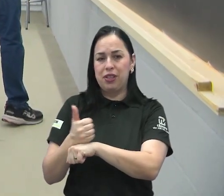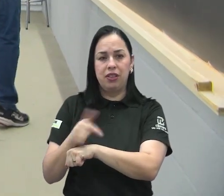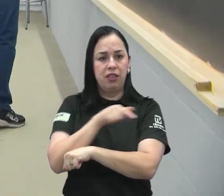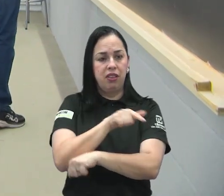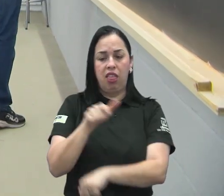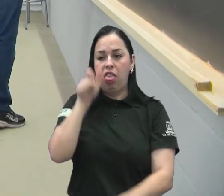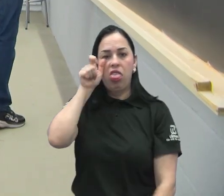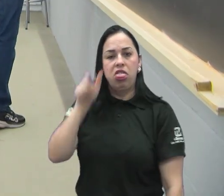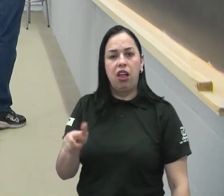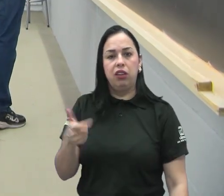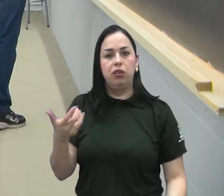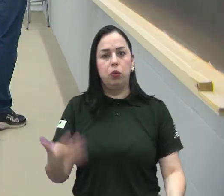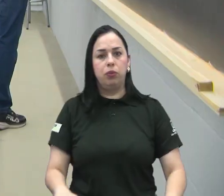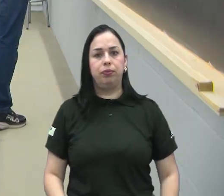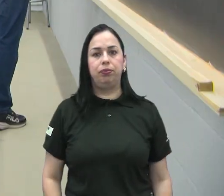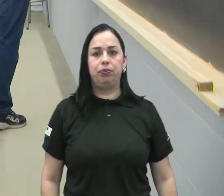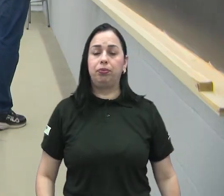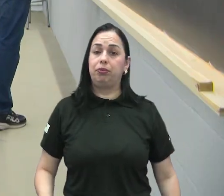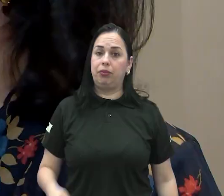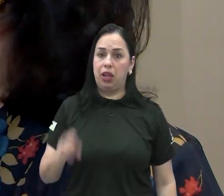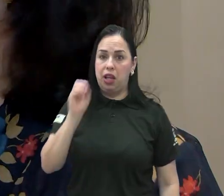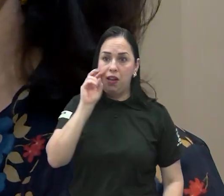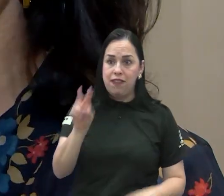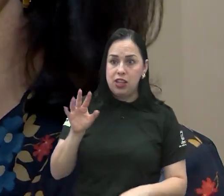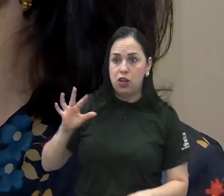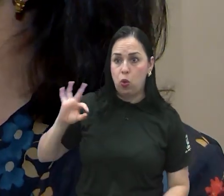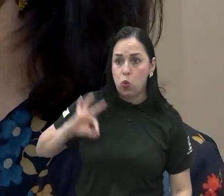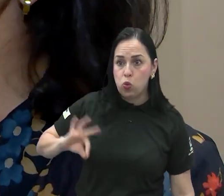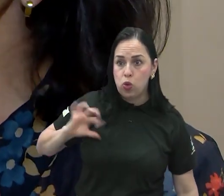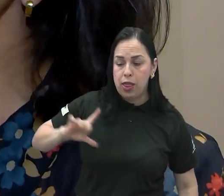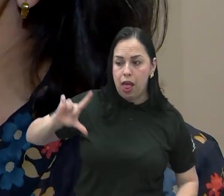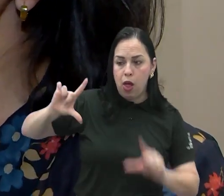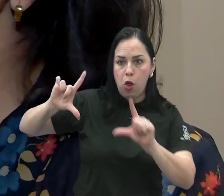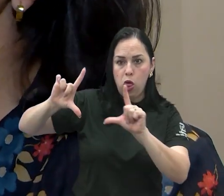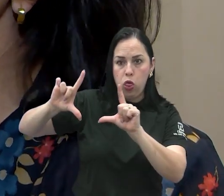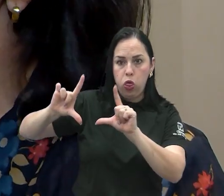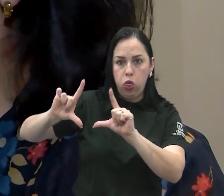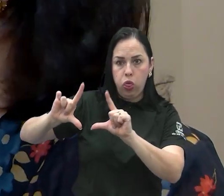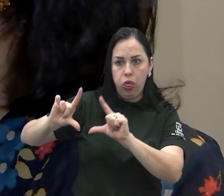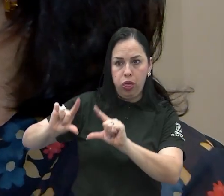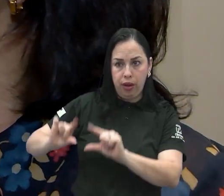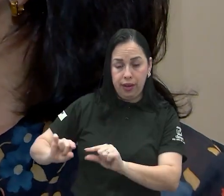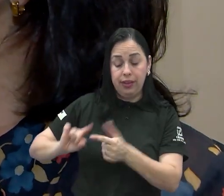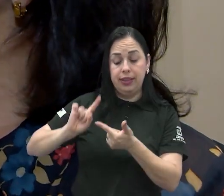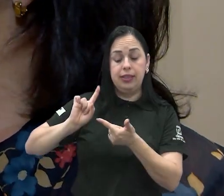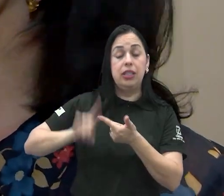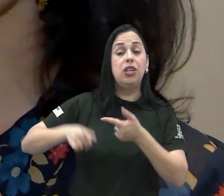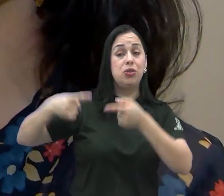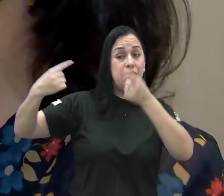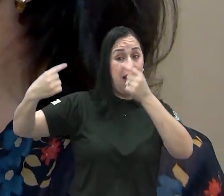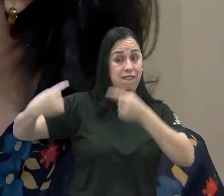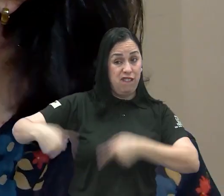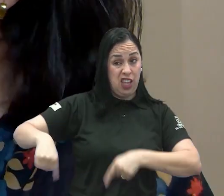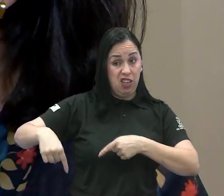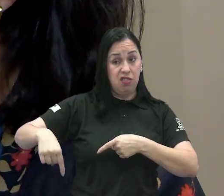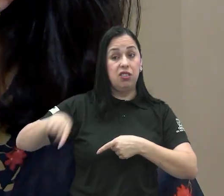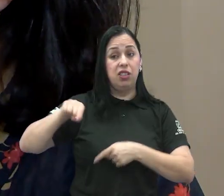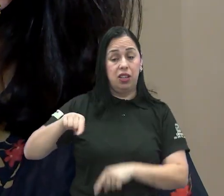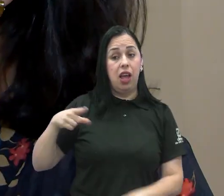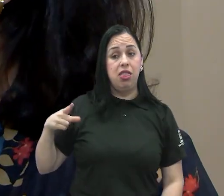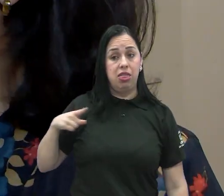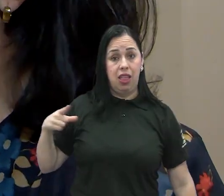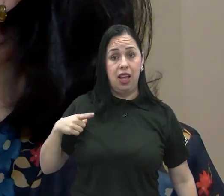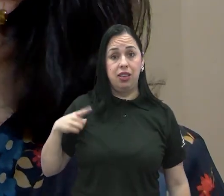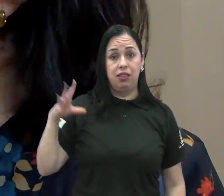outras perdeu o interesse dos jovens? Quando ele vê o salário do professor caindo, os desafios que os professores